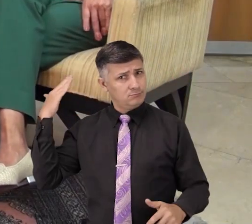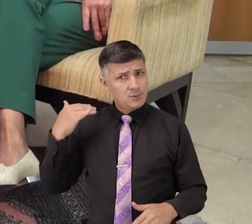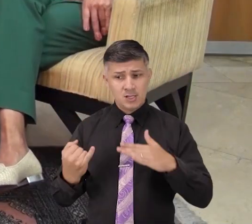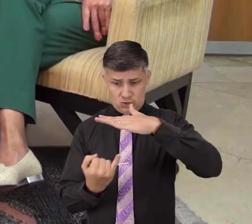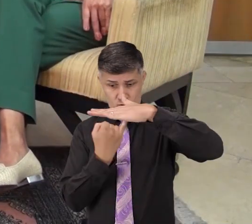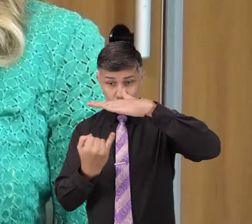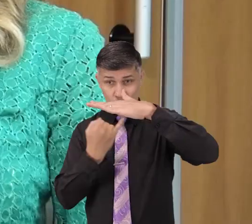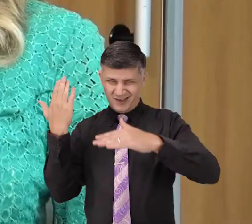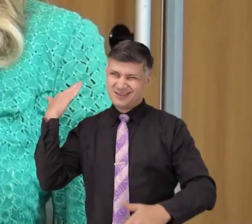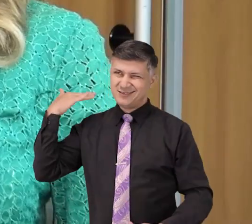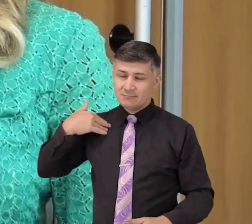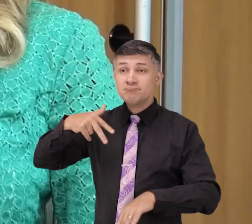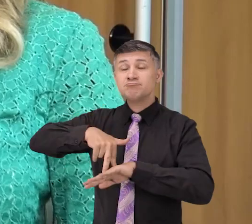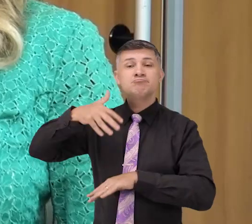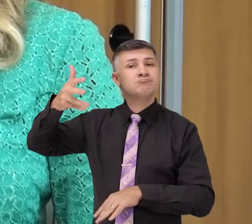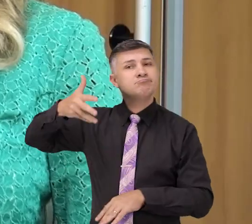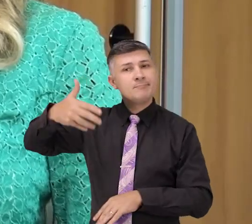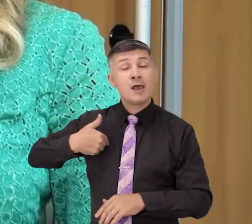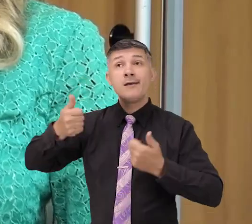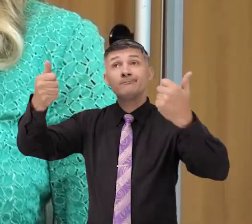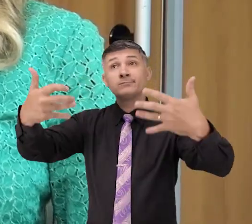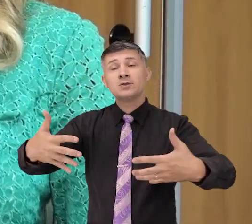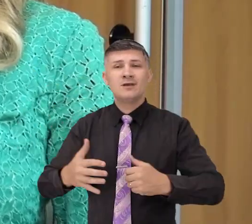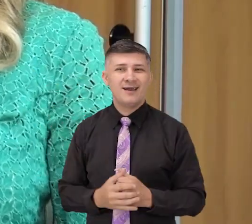Instituto e para, assim,